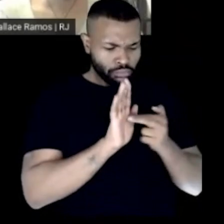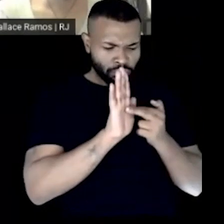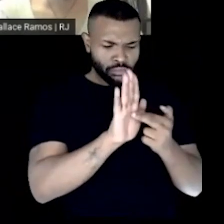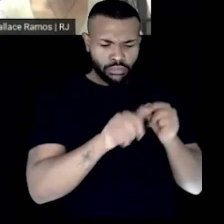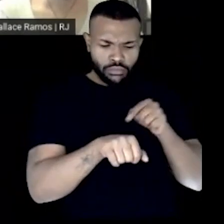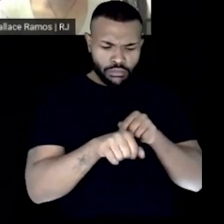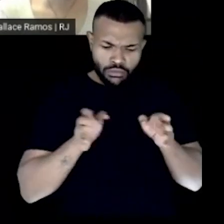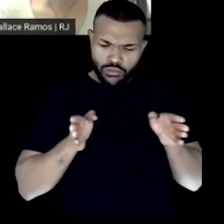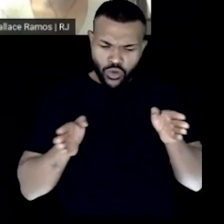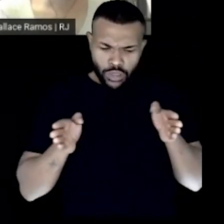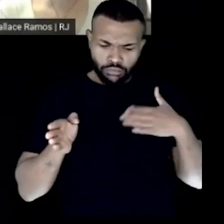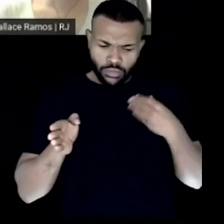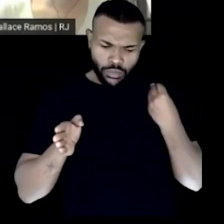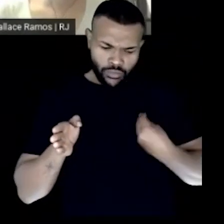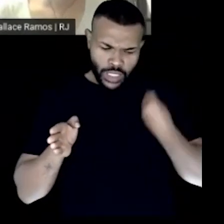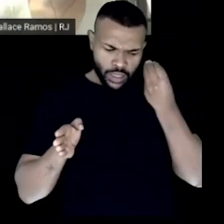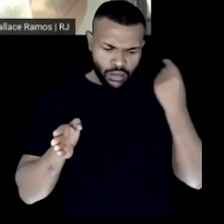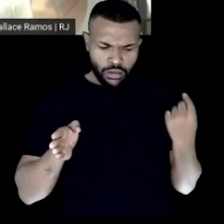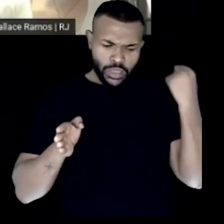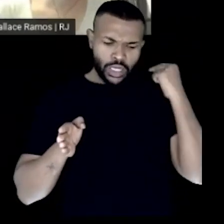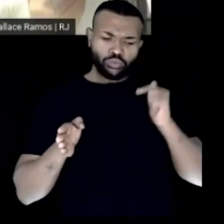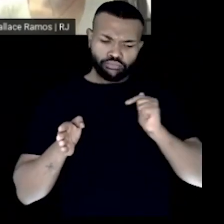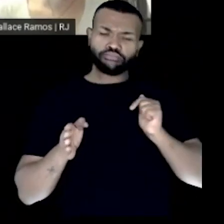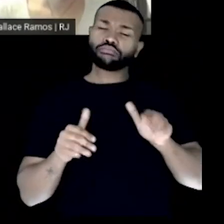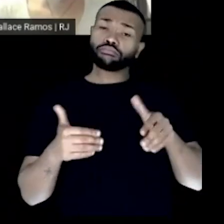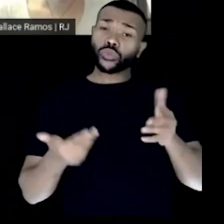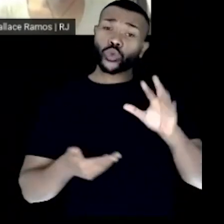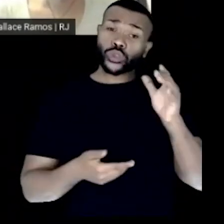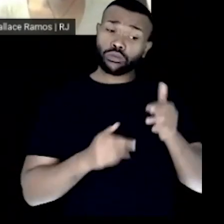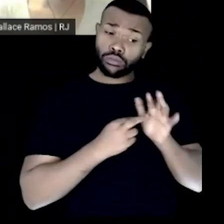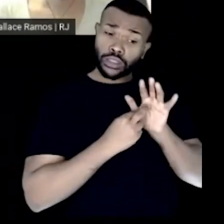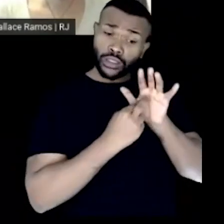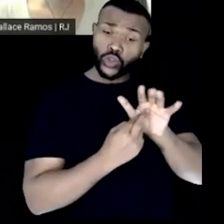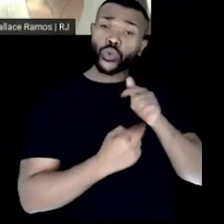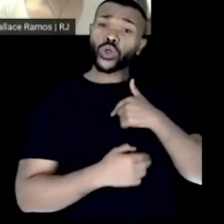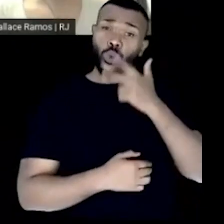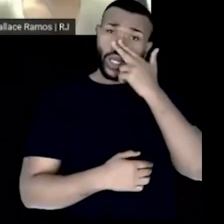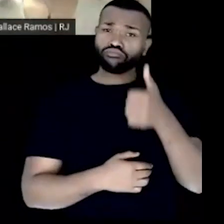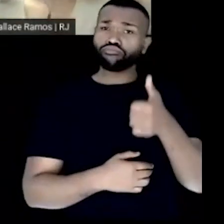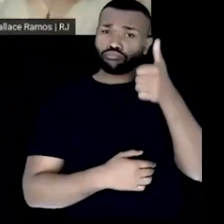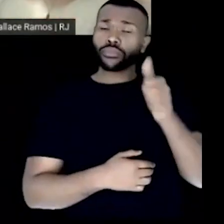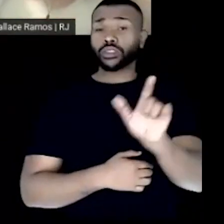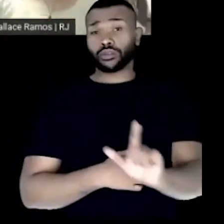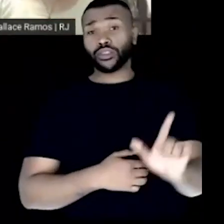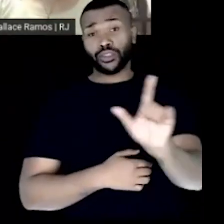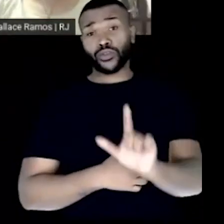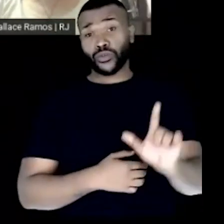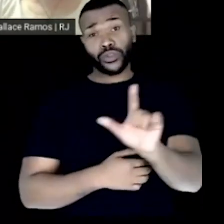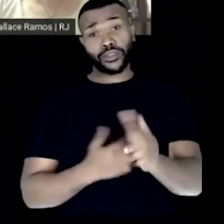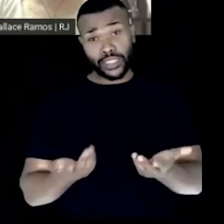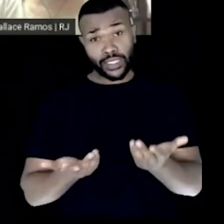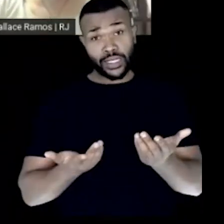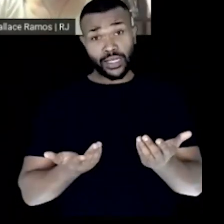personagem que representasse um momento muito específico, assim, e acabou que foi representativo, que é uma coisa que eu acho super positiva